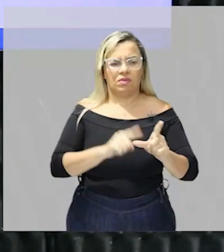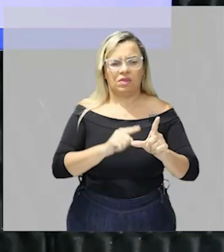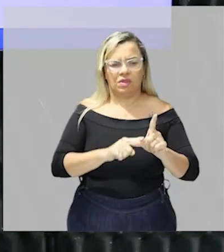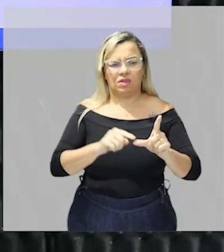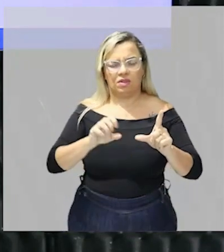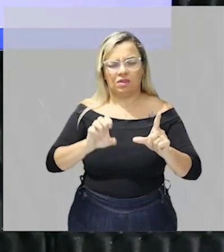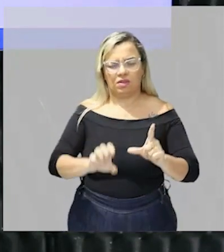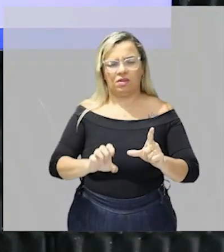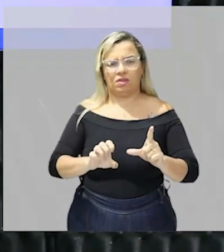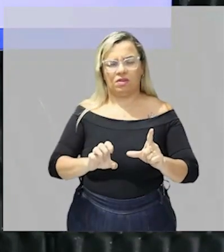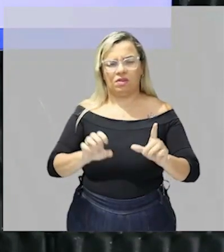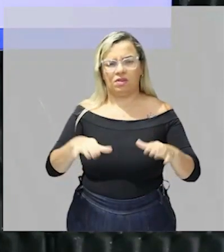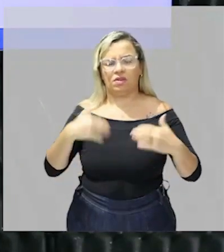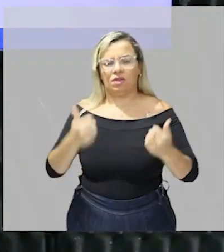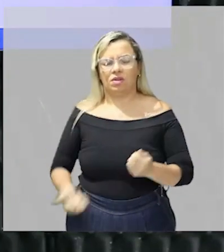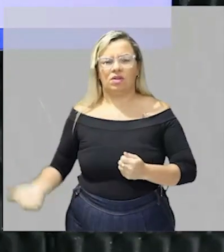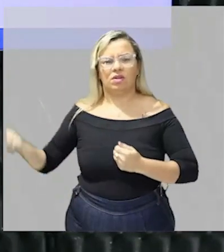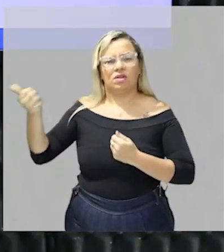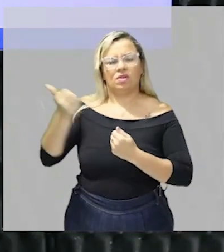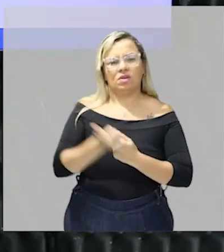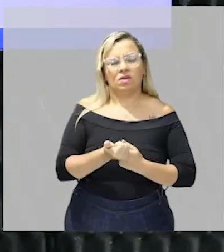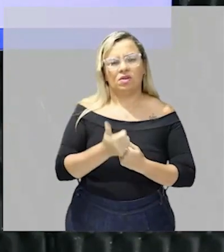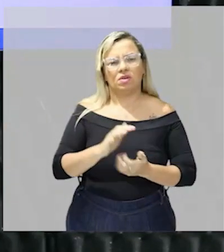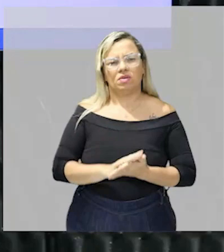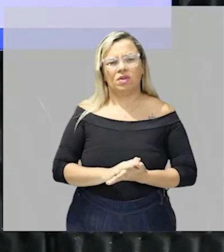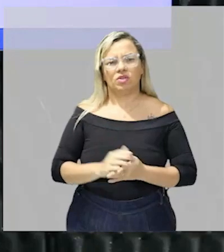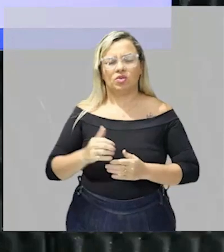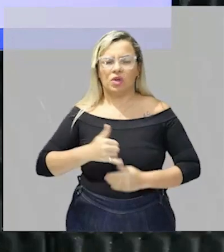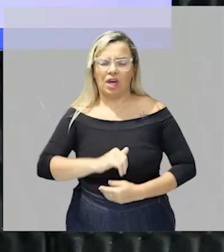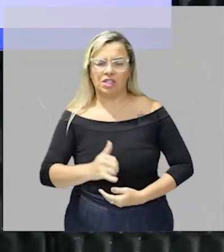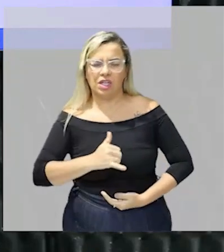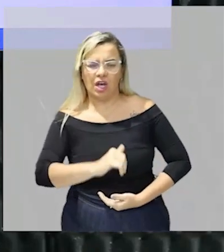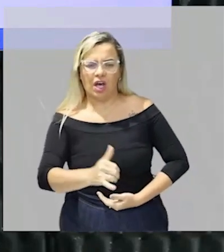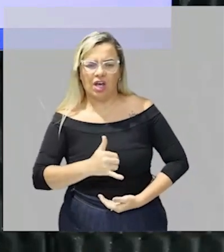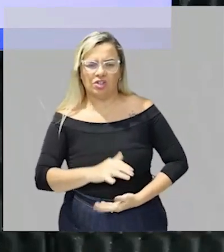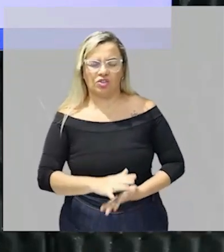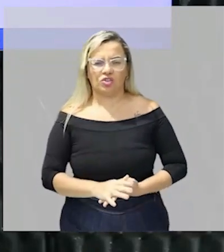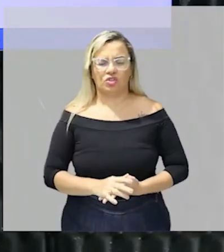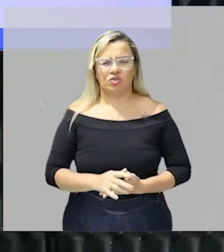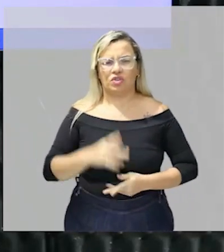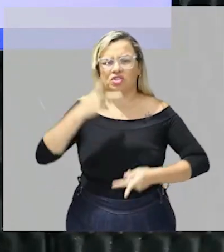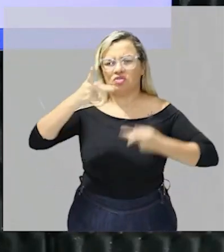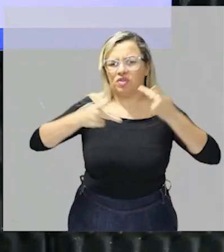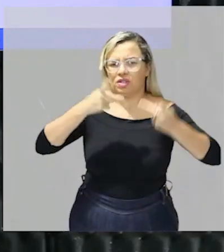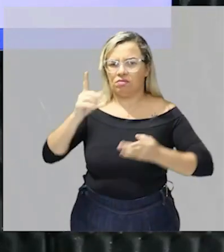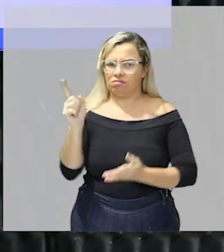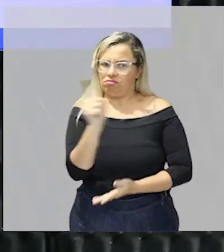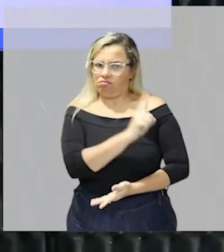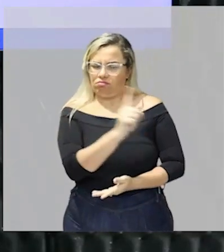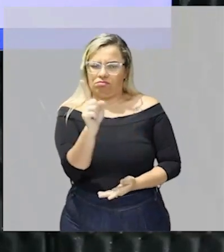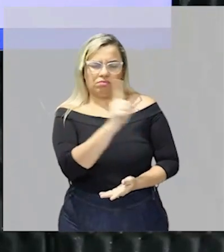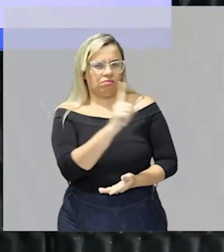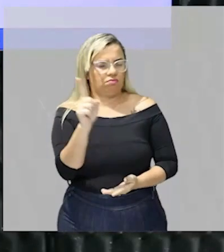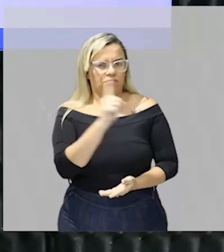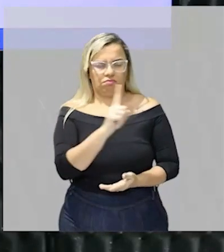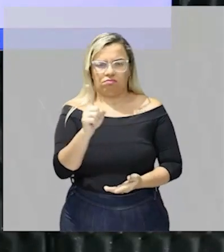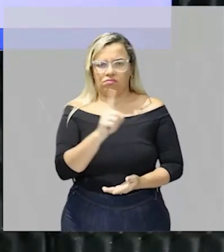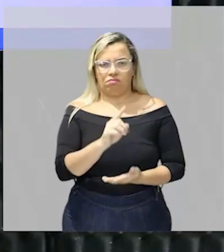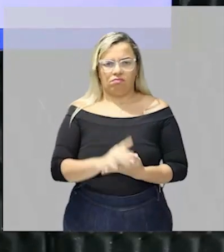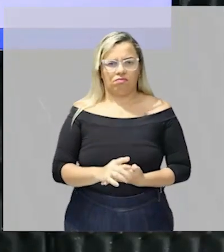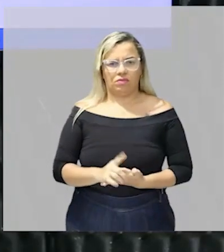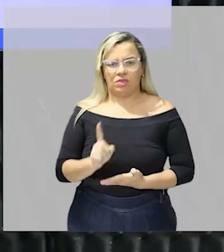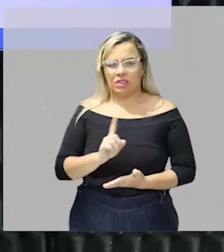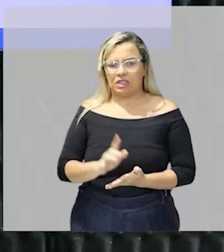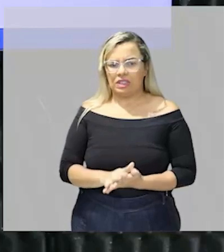E. Substitui as narrativas? Não. Em nenhum momento ele está dizendo que ele está fazendo